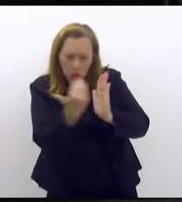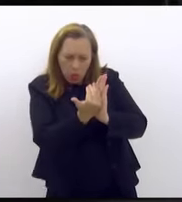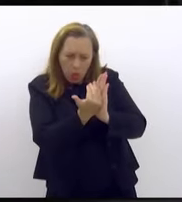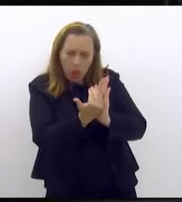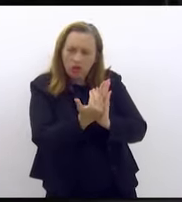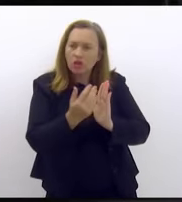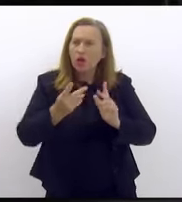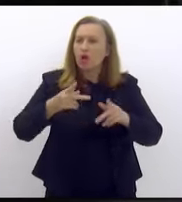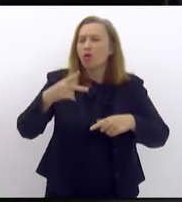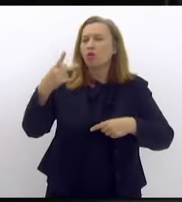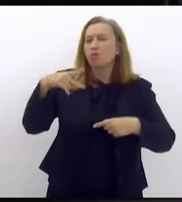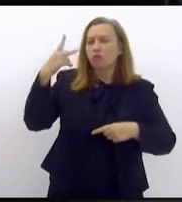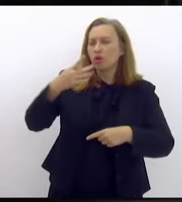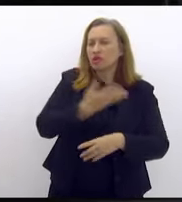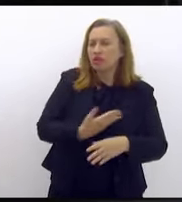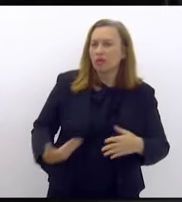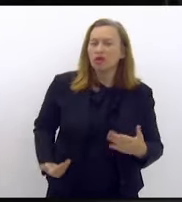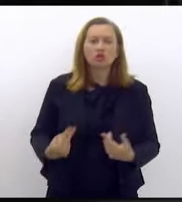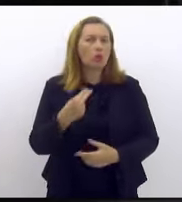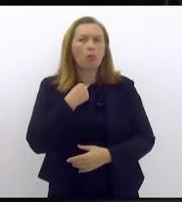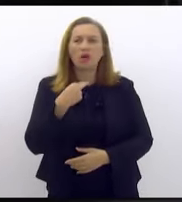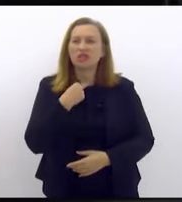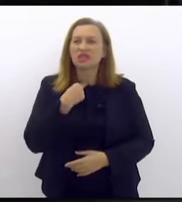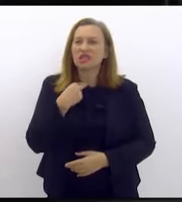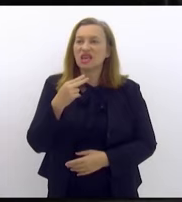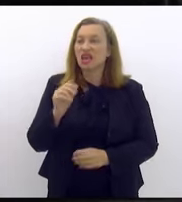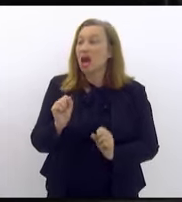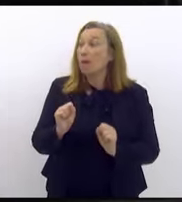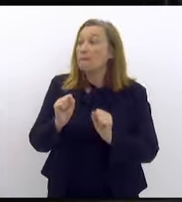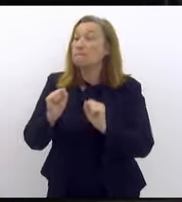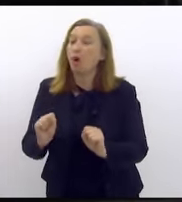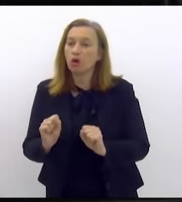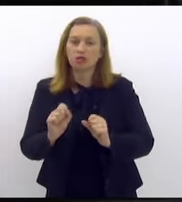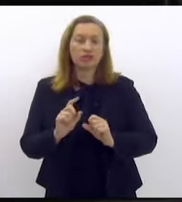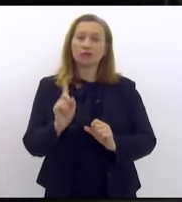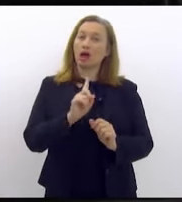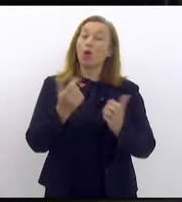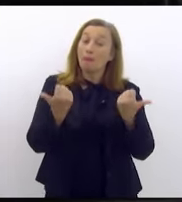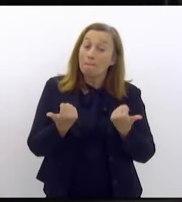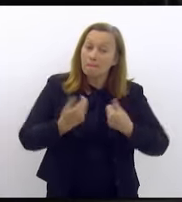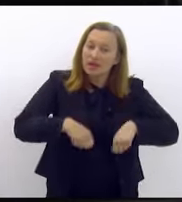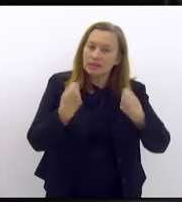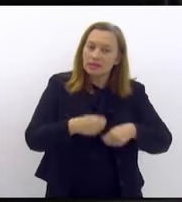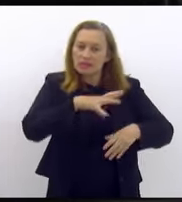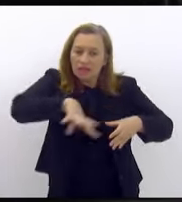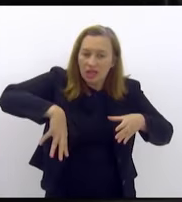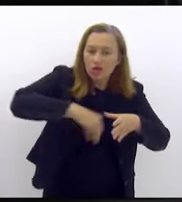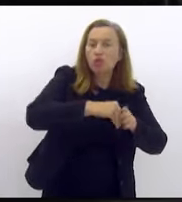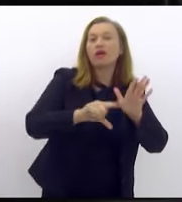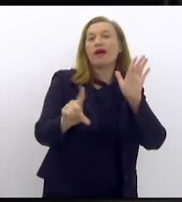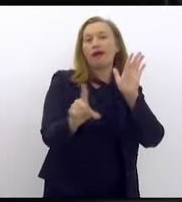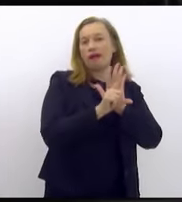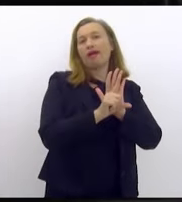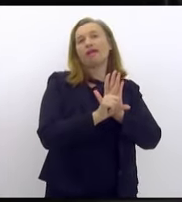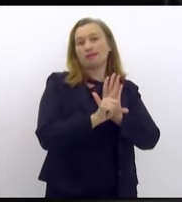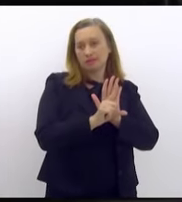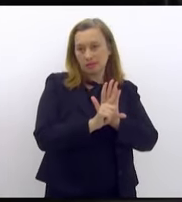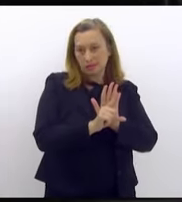o racismo, não pode ser poderá. Na verdade, a gente precisa que essa lei seja enfática